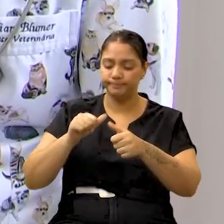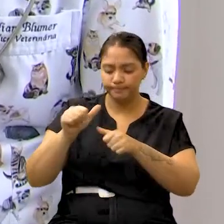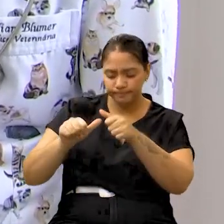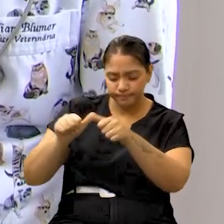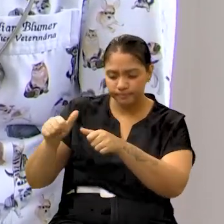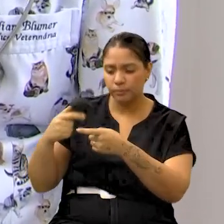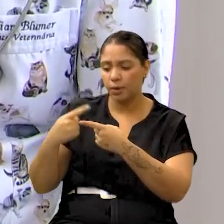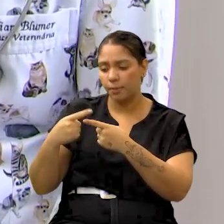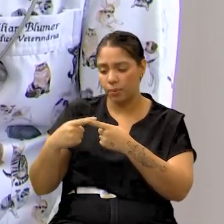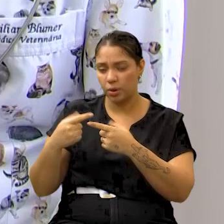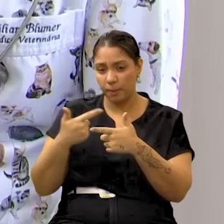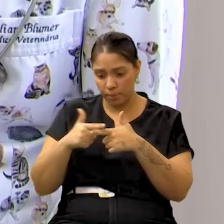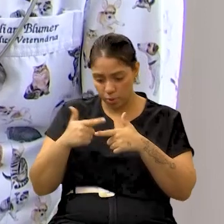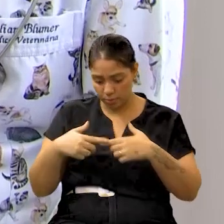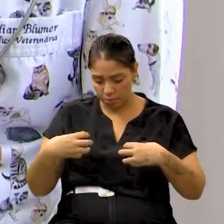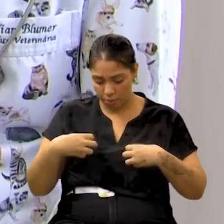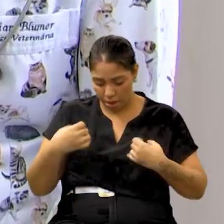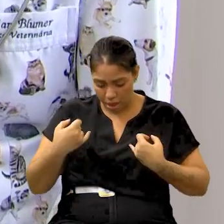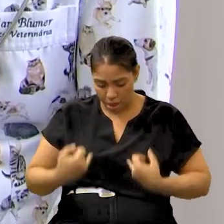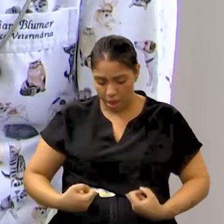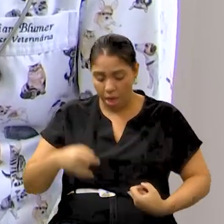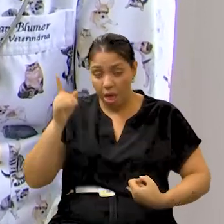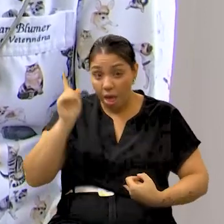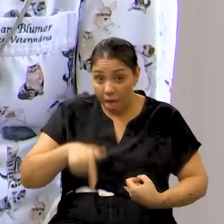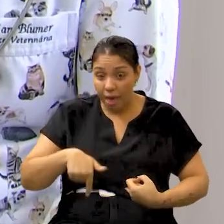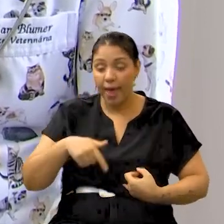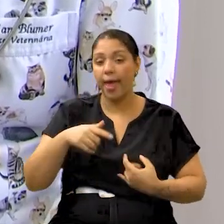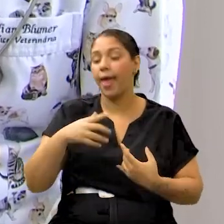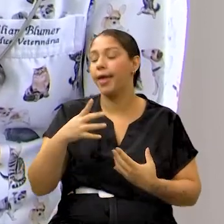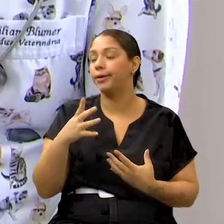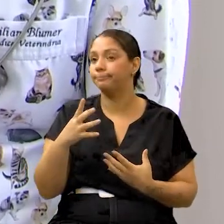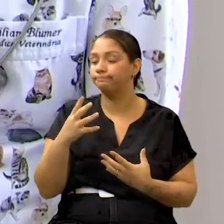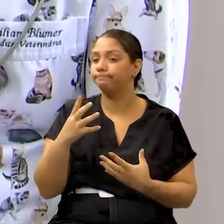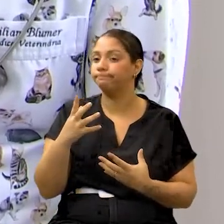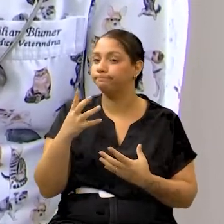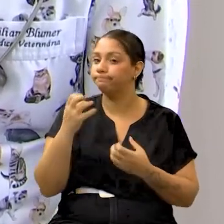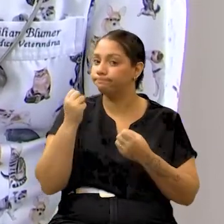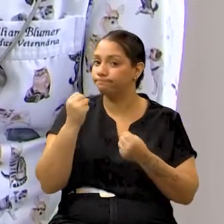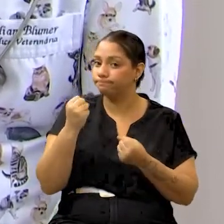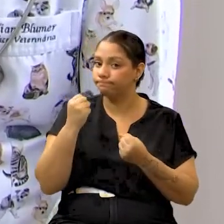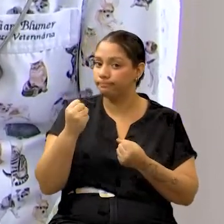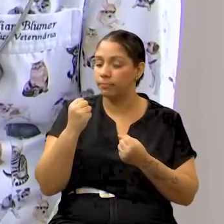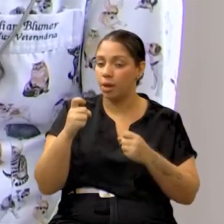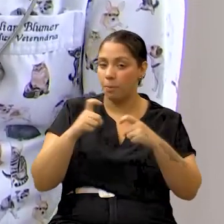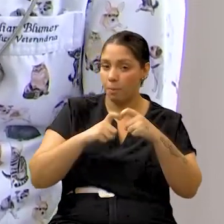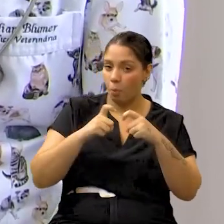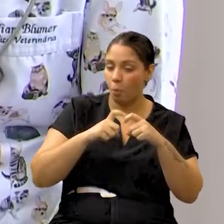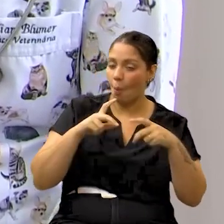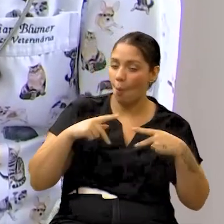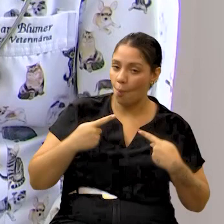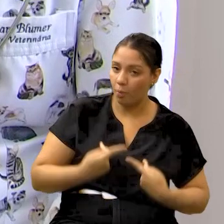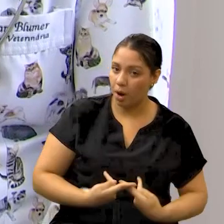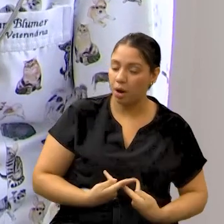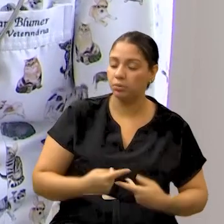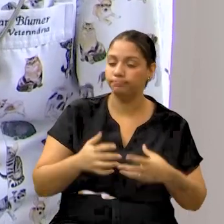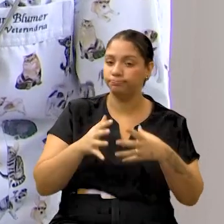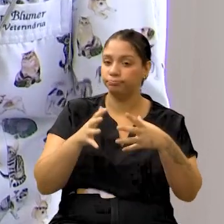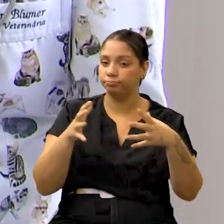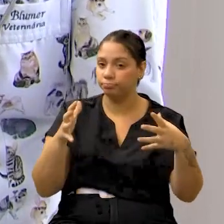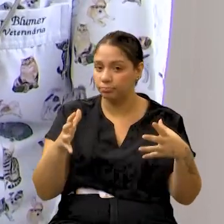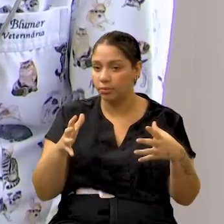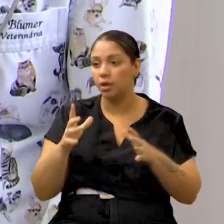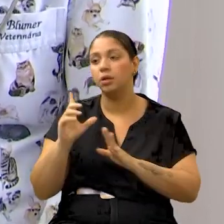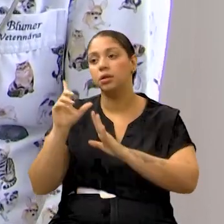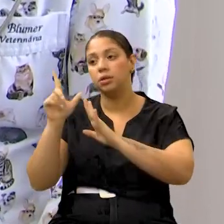das alterações, porque a insuficiência renal também é um problema muito prevalente na medicina humana, e